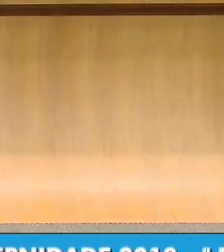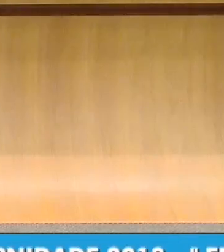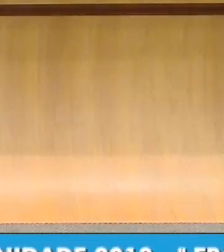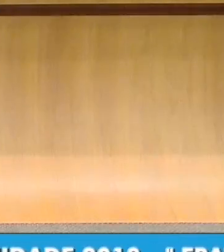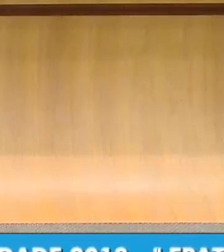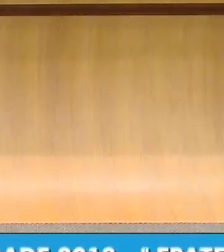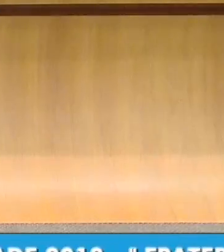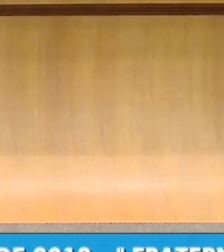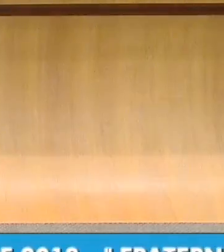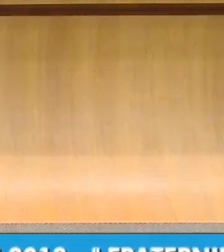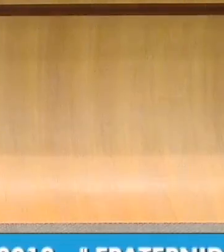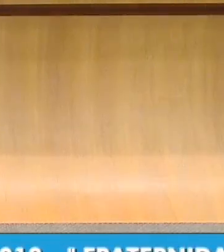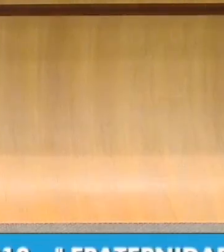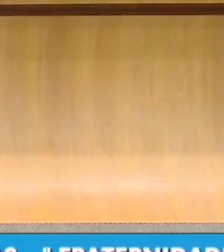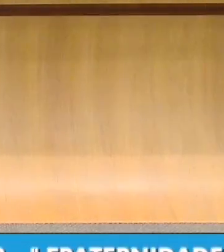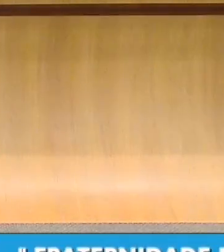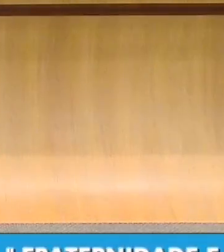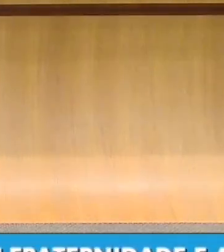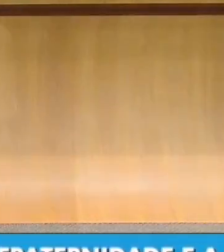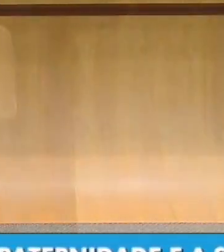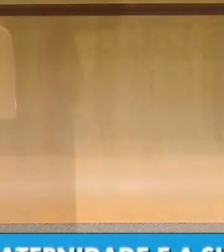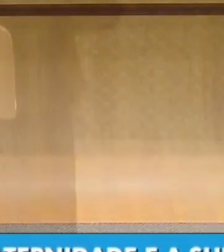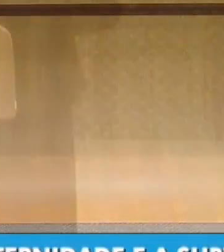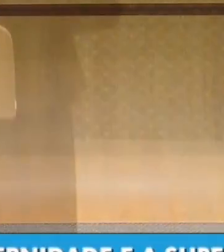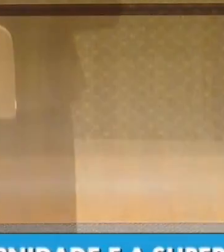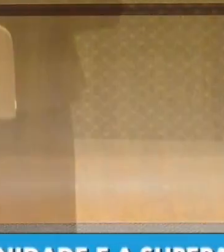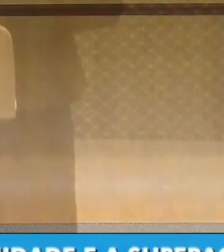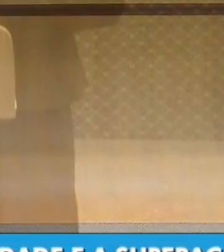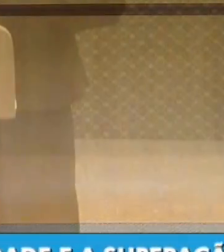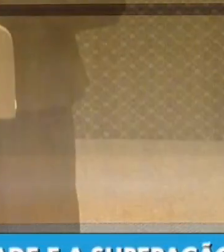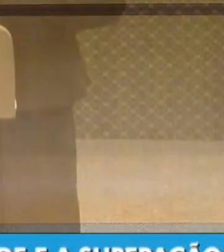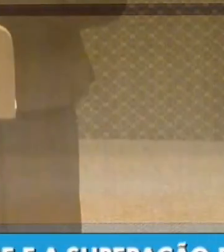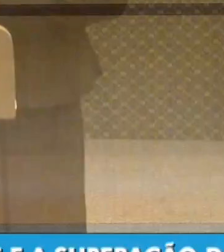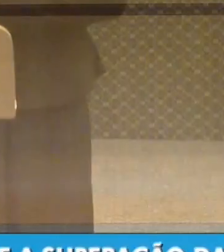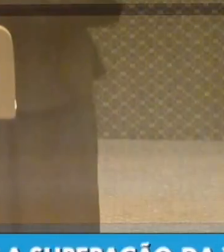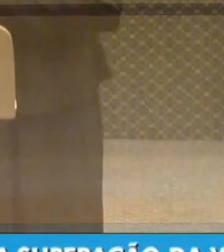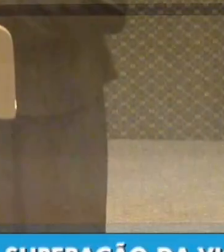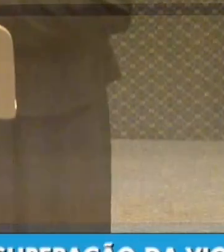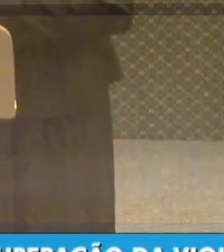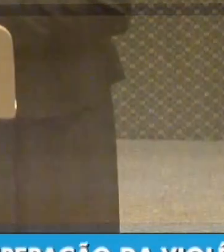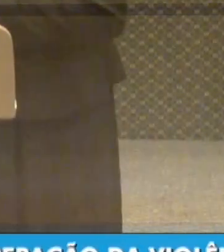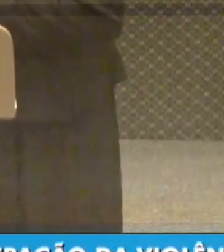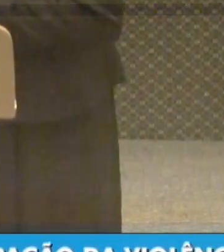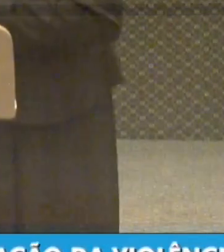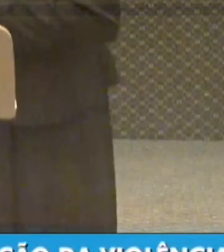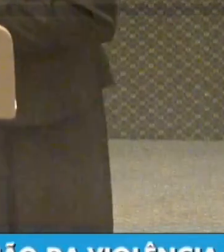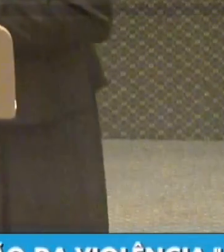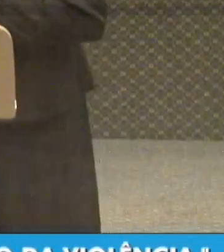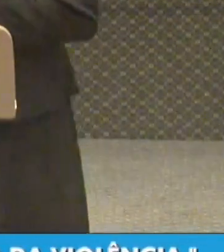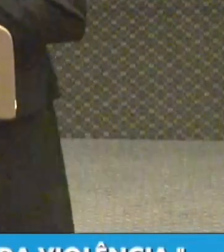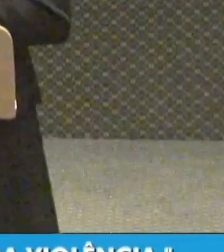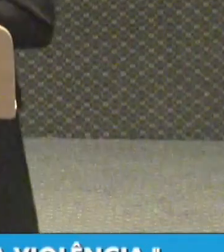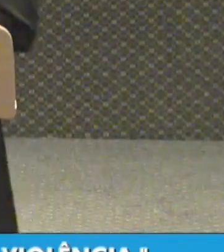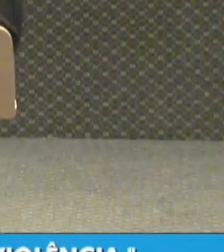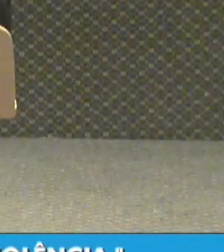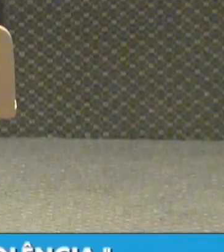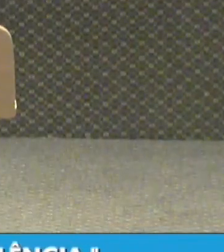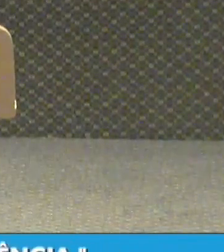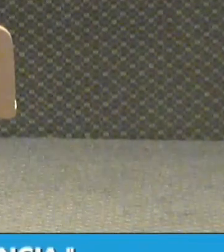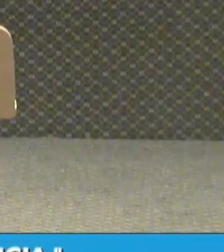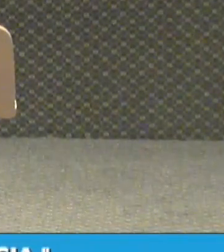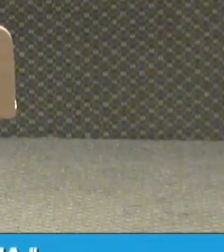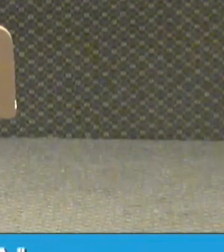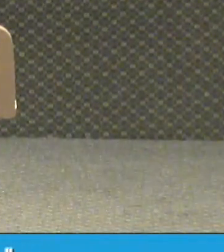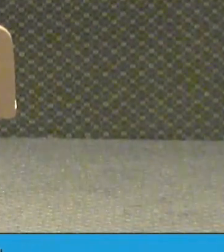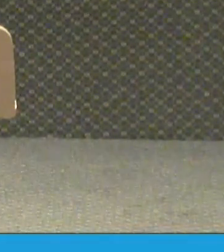desespero, que eu leve a esperança. Onde houver tristeza, que